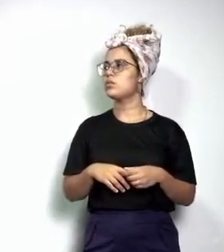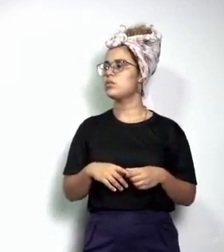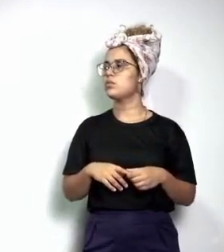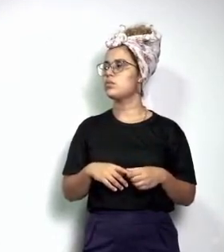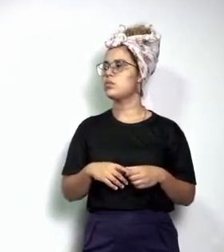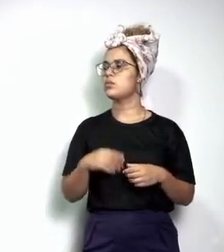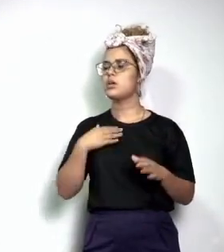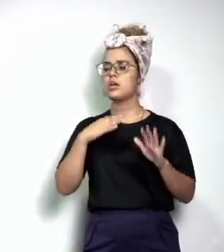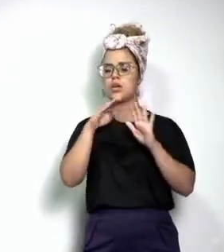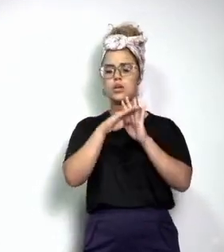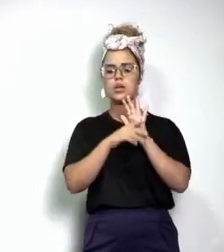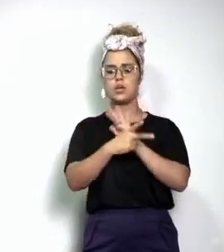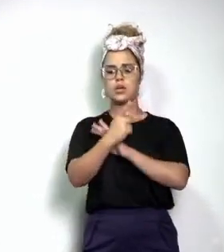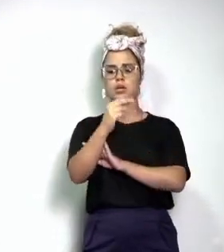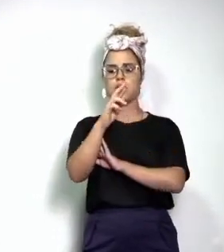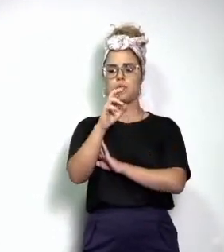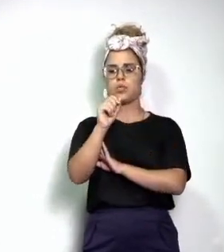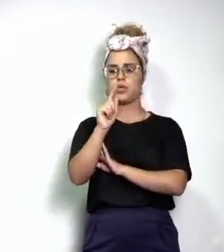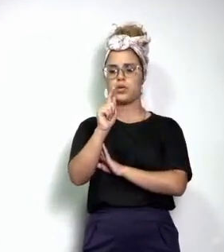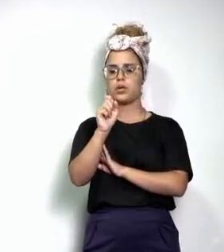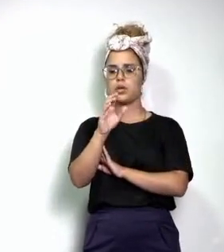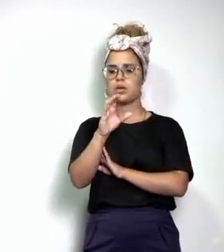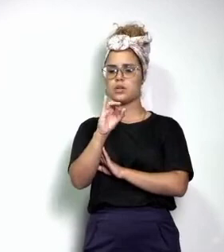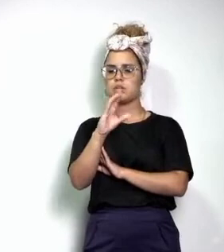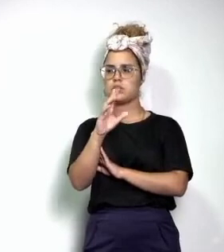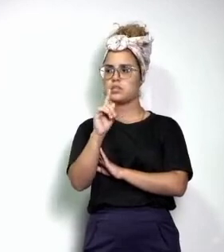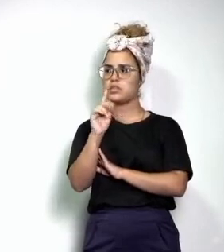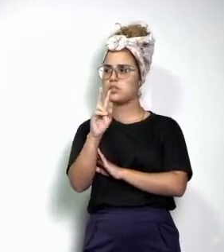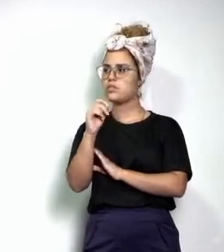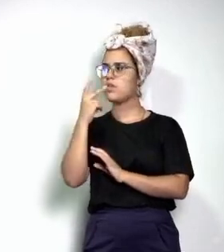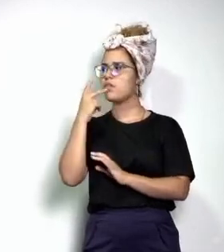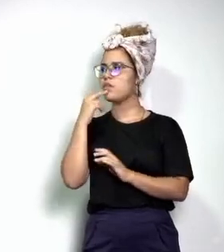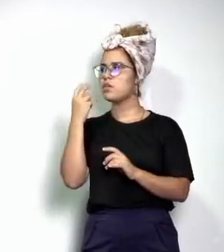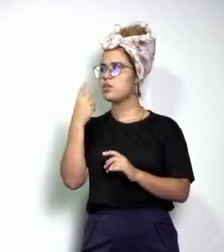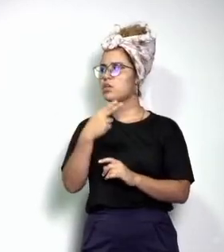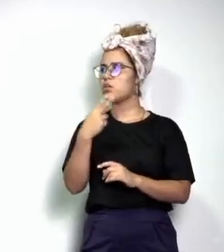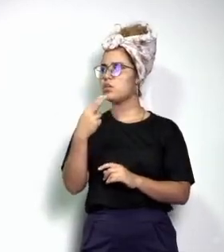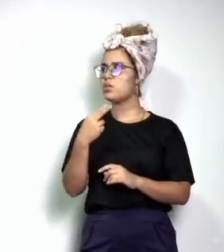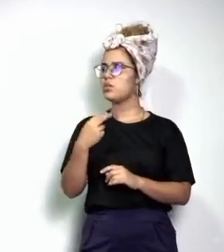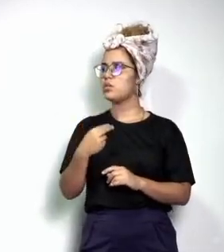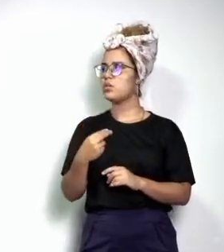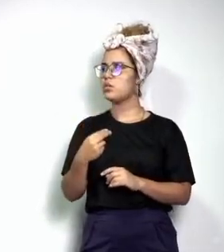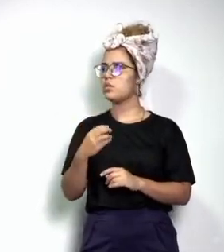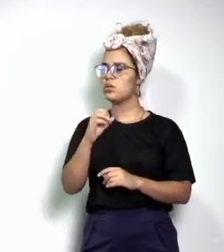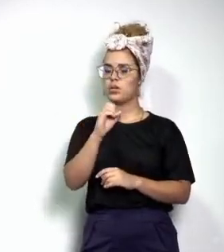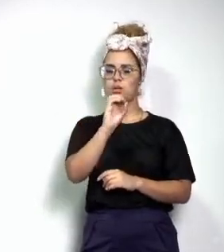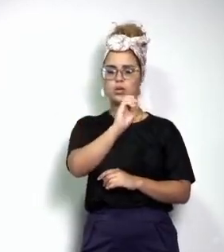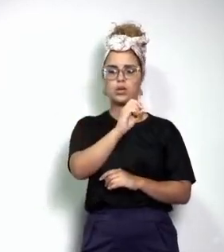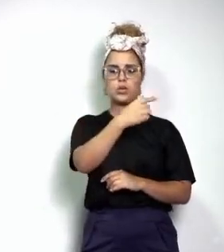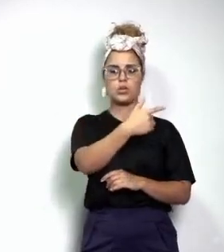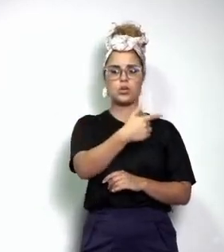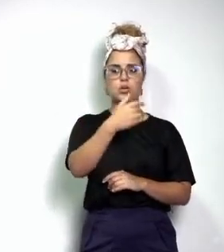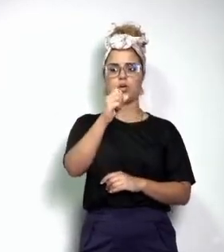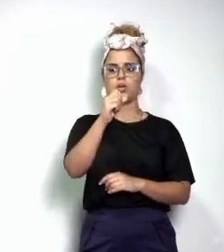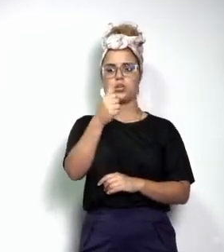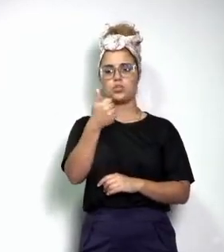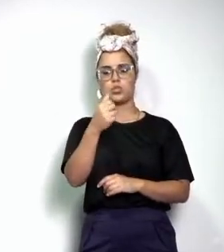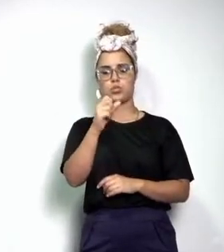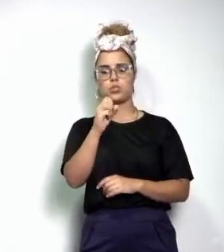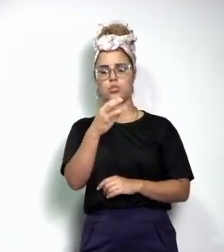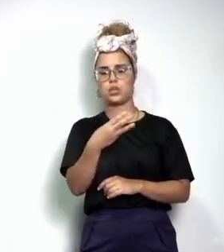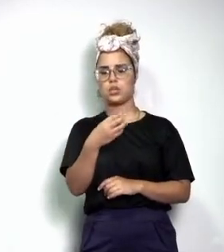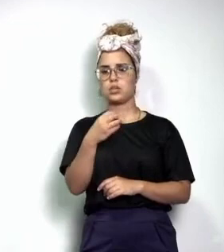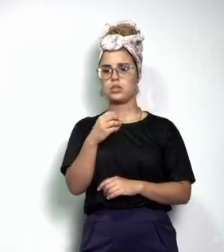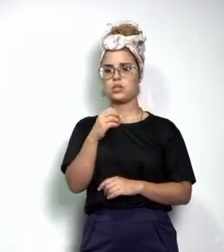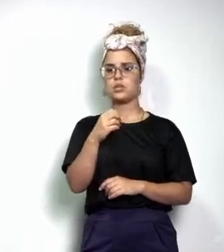Progressiva. Progressiva. Então, a gente cantaria essa claquete falando 2, 1, primeira. No caso aqui é a 3, então